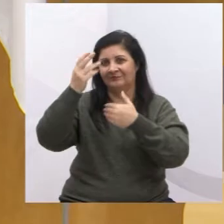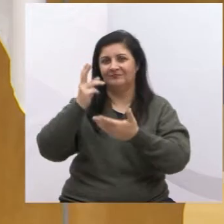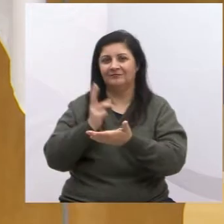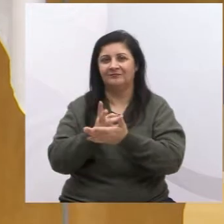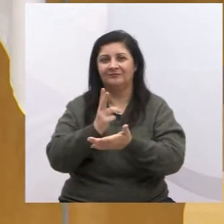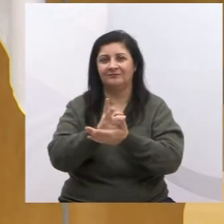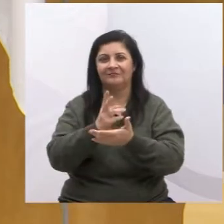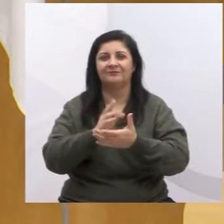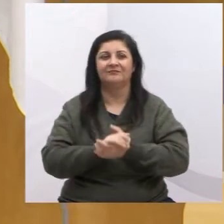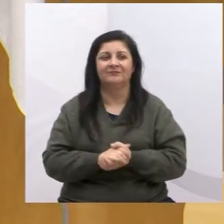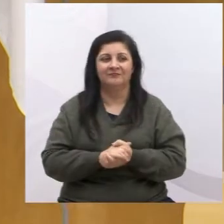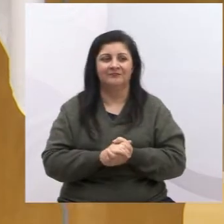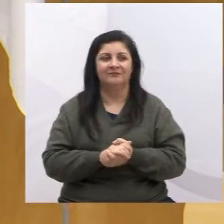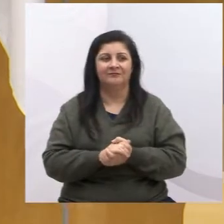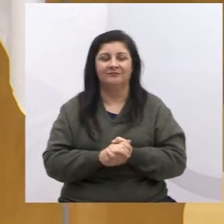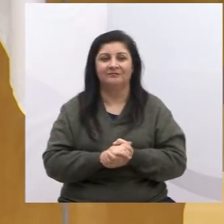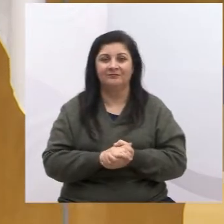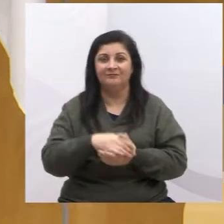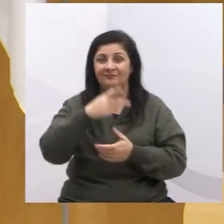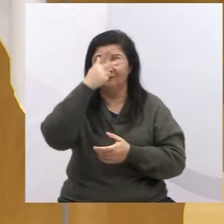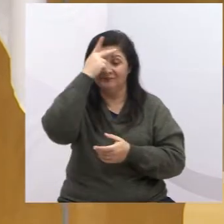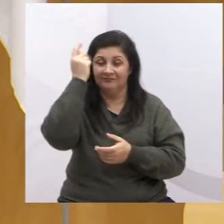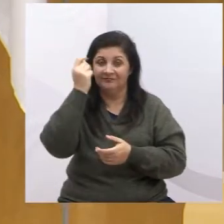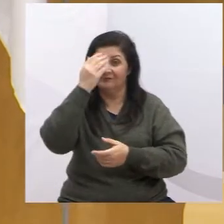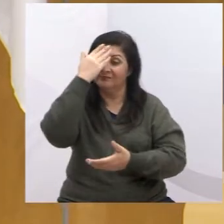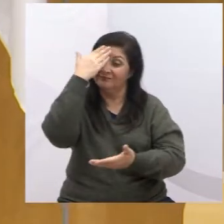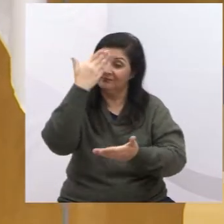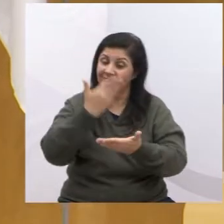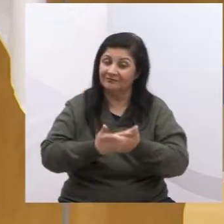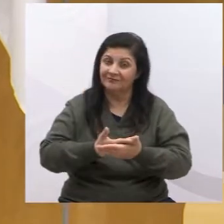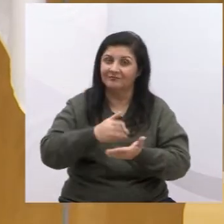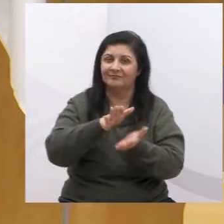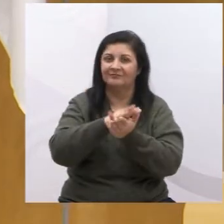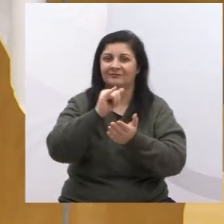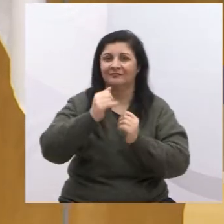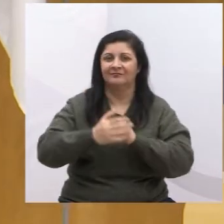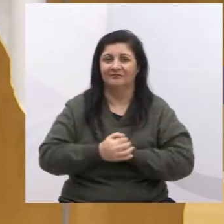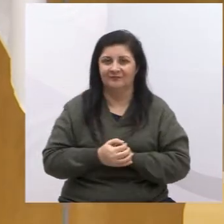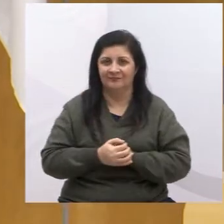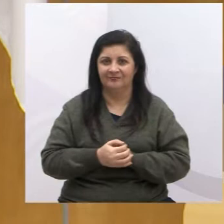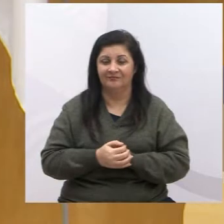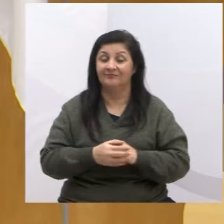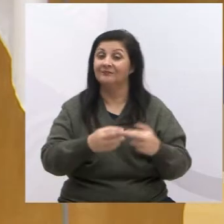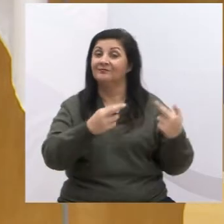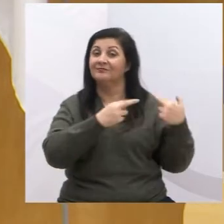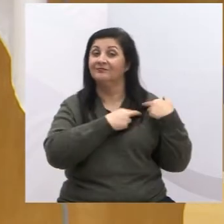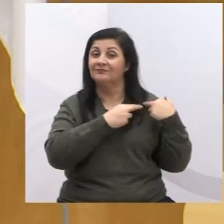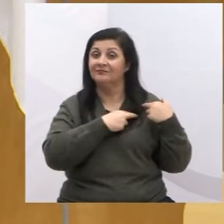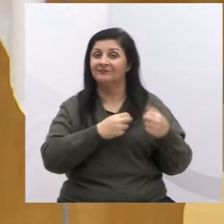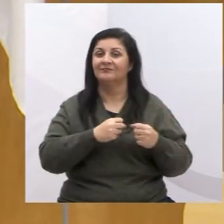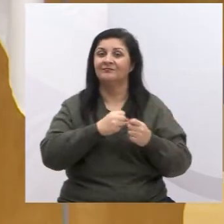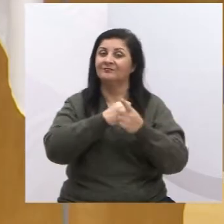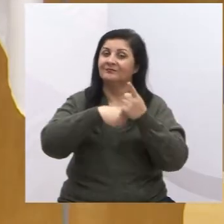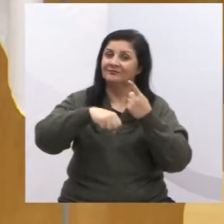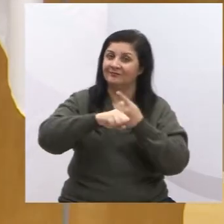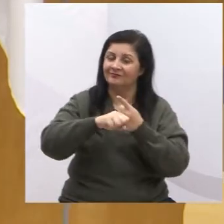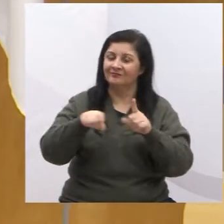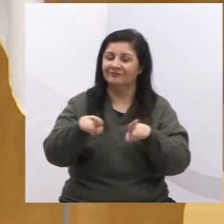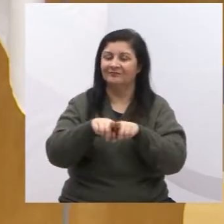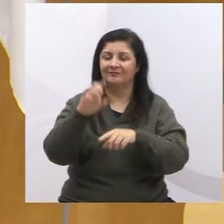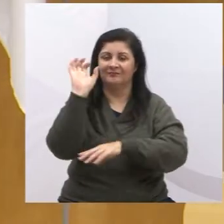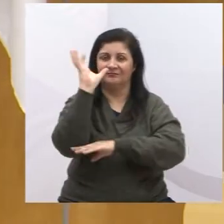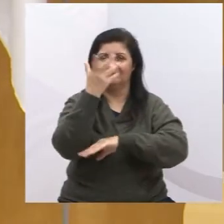os nossos empreendedores, pessoas que apostam, Rodrigo, na cidade de Jacareí, mas com responsabilidade social e